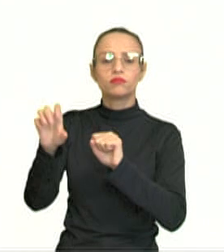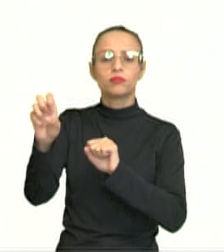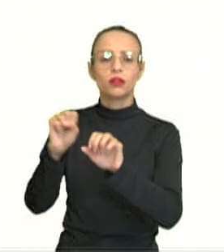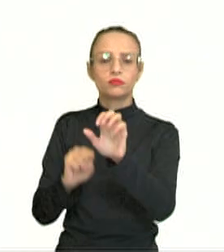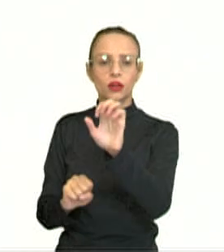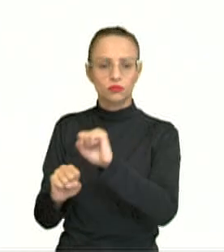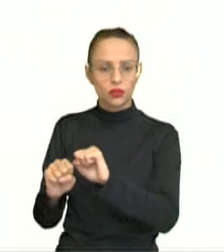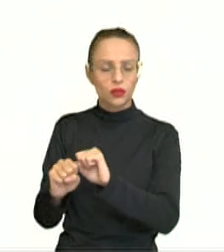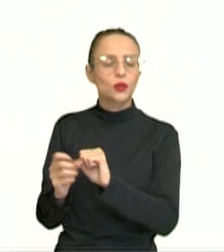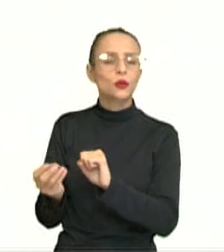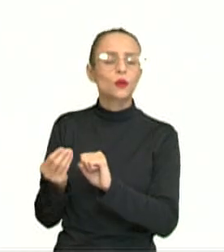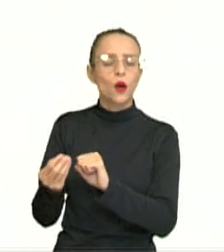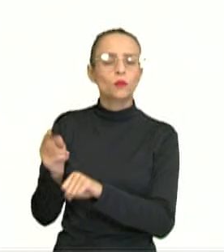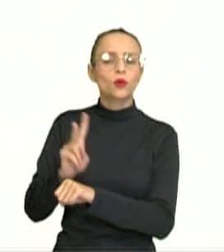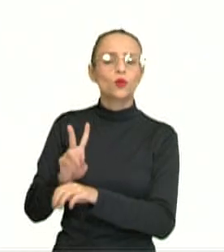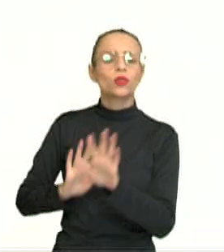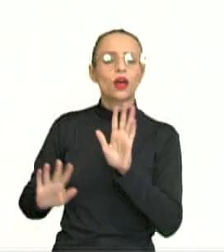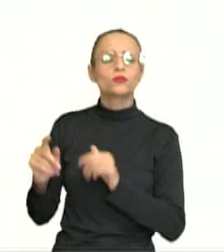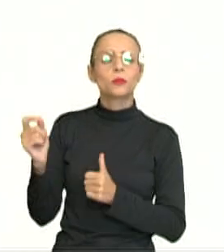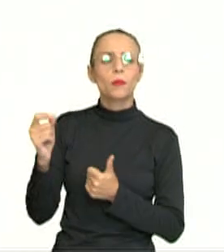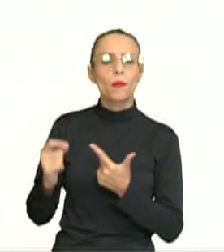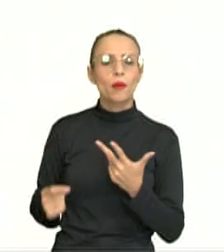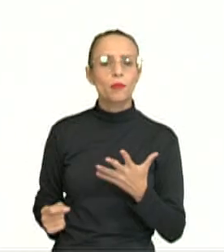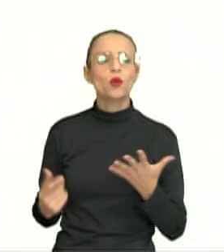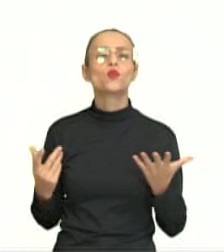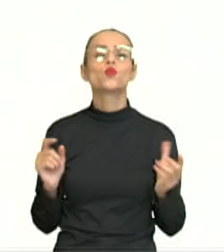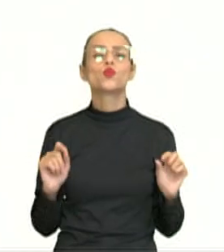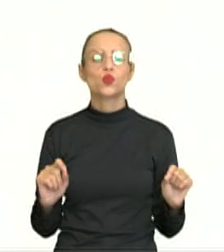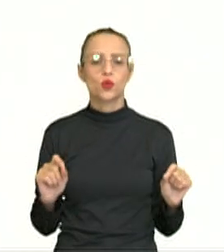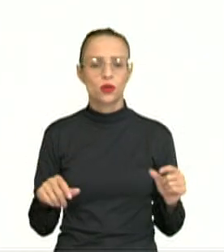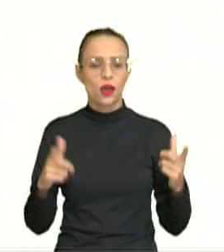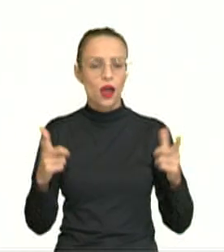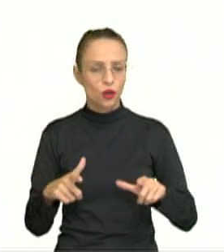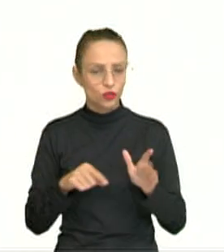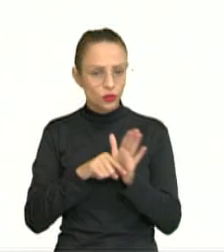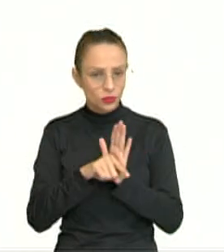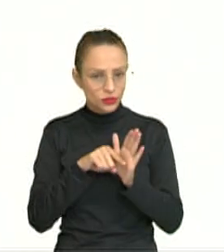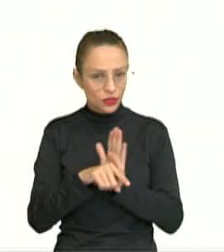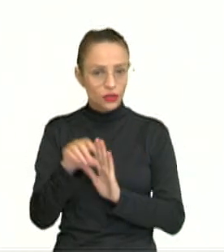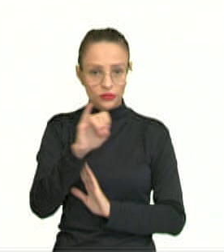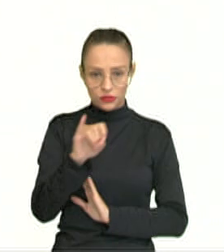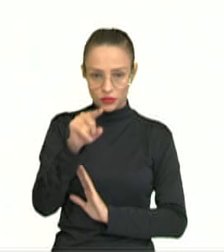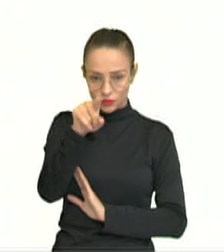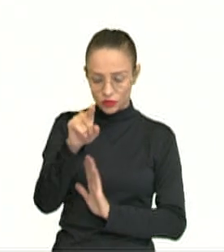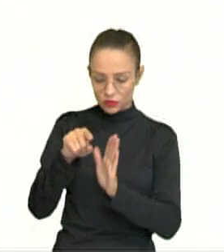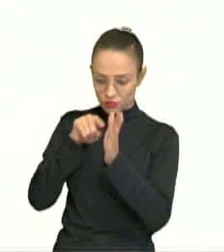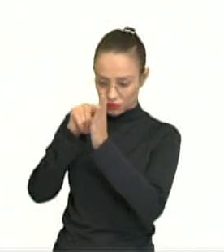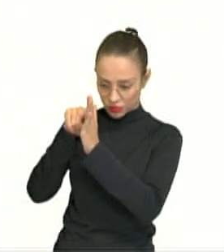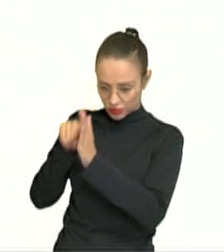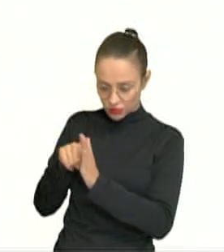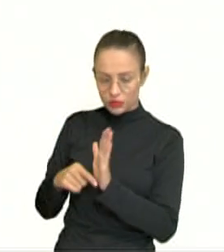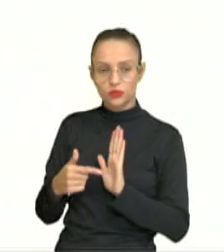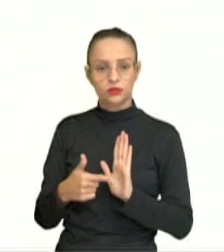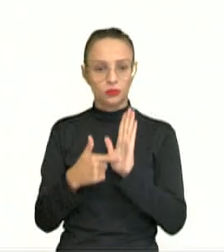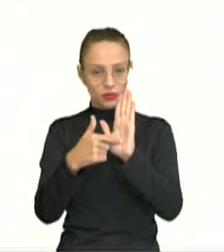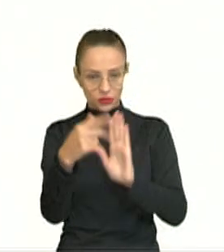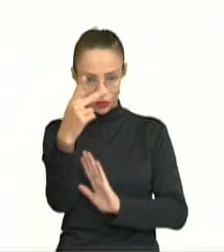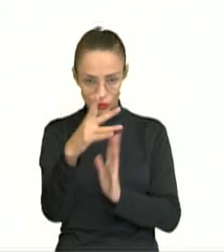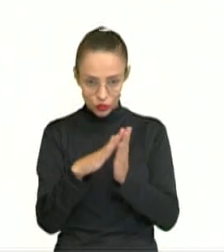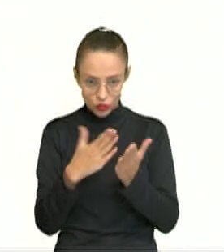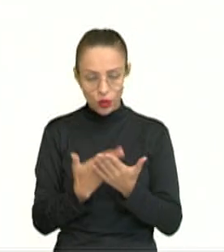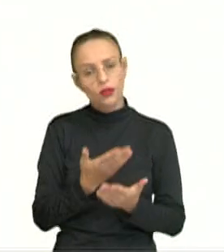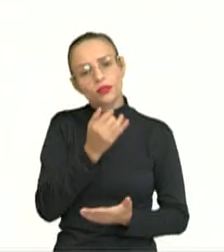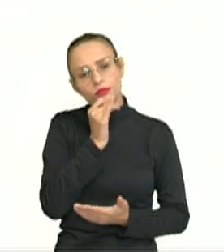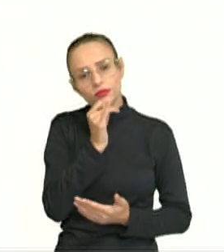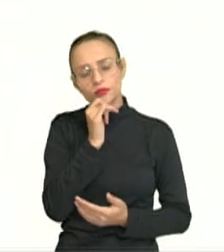tomar ao usar como fonte de informações? Então, onde que a gente vai pesquisar? Se você for fazer uma pesquisa para uma apresentação da sua escola, por